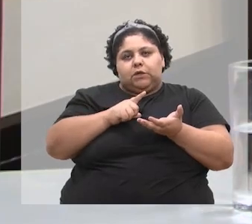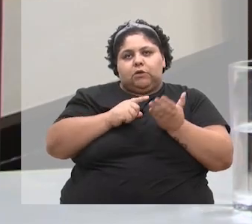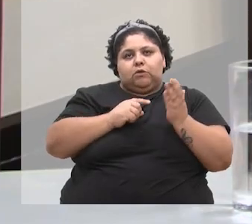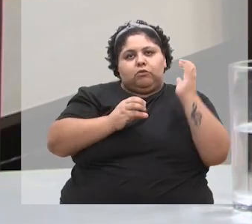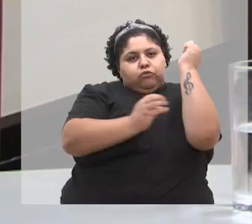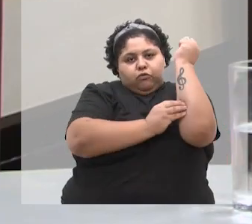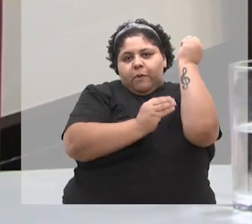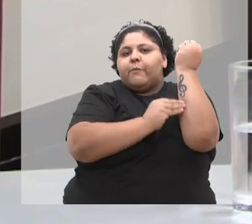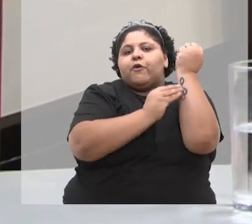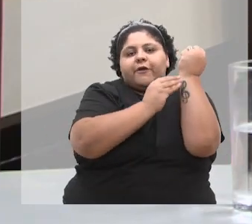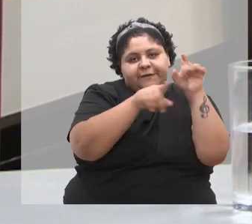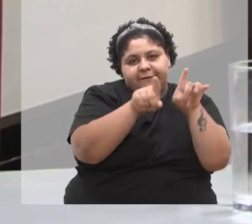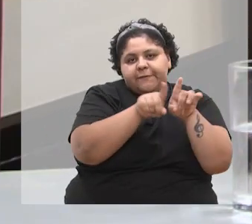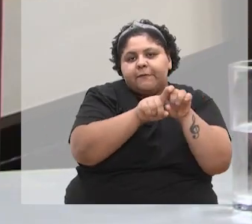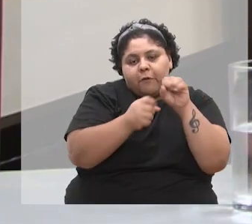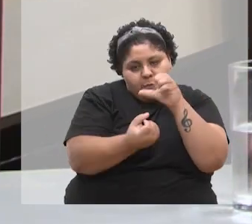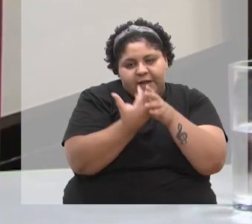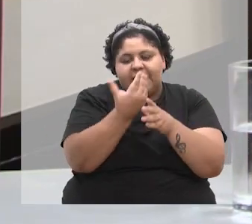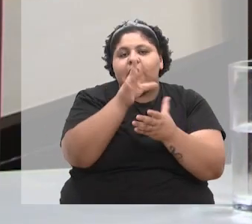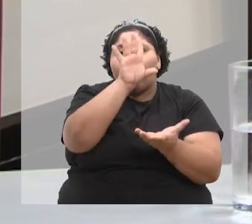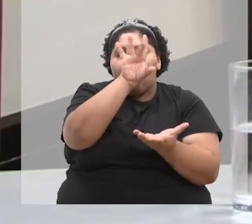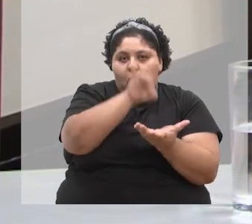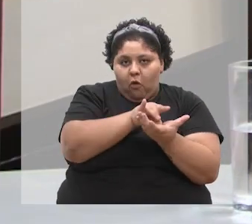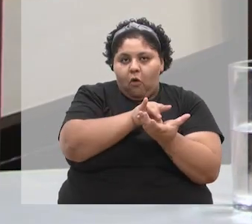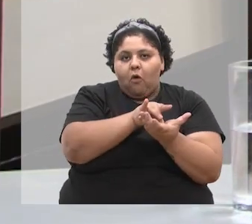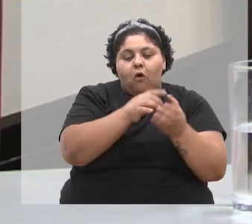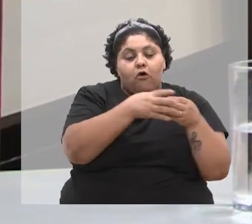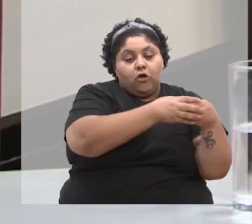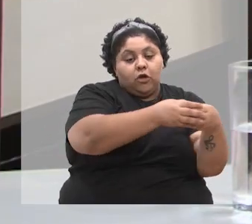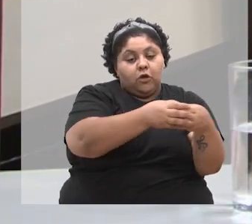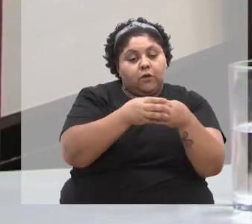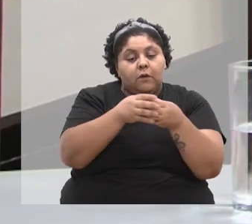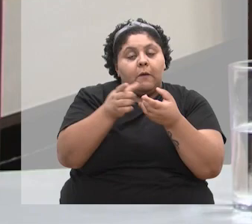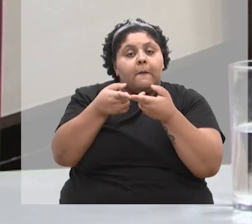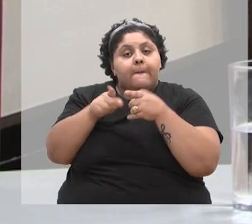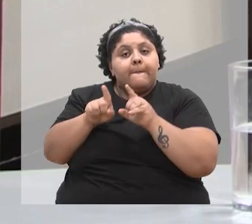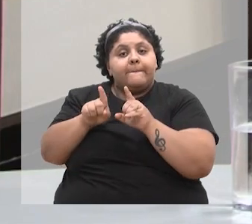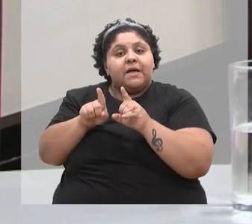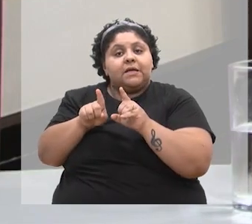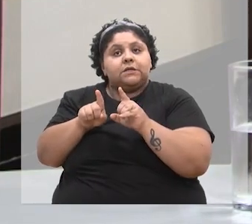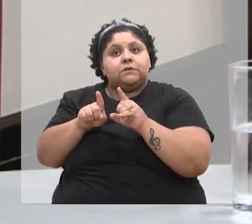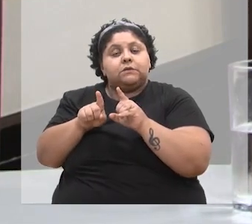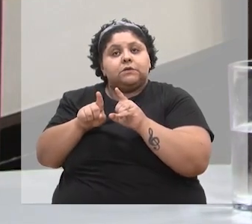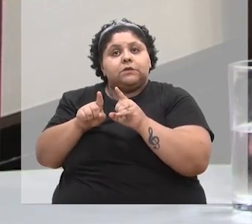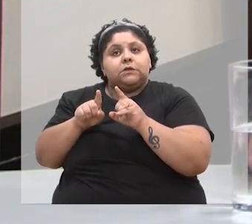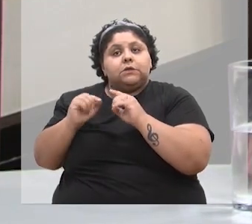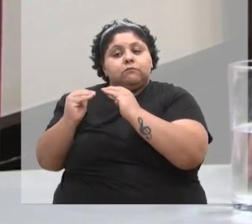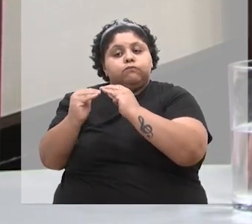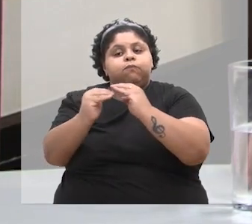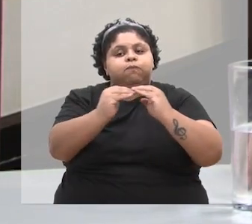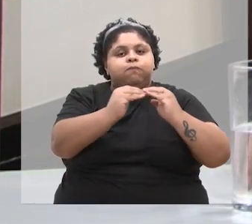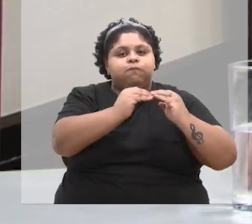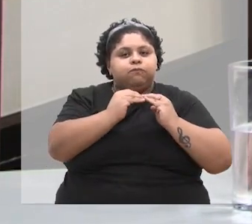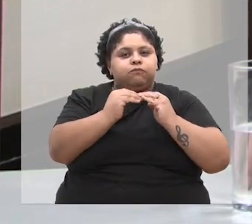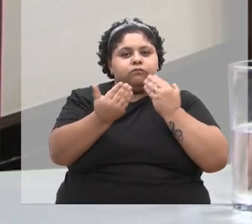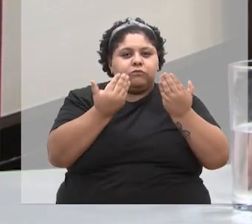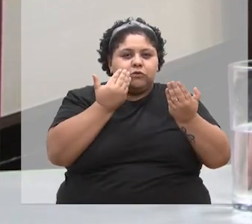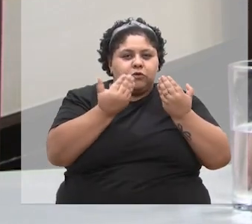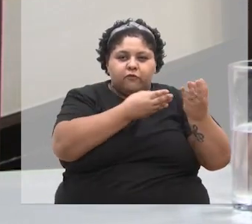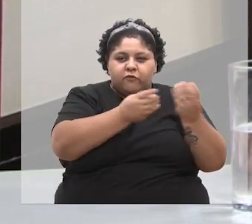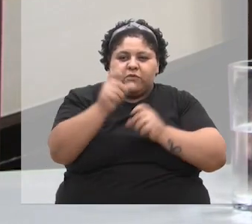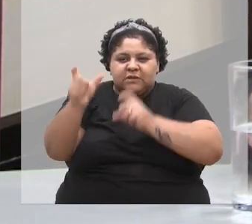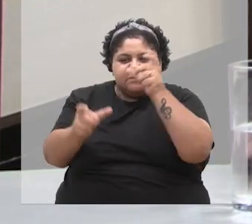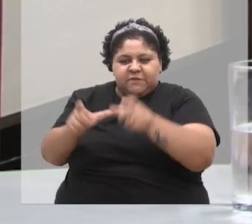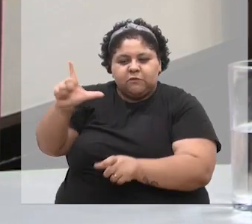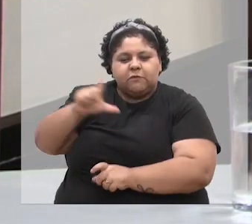uma tramitação burocrática no âmbito da Prefeitura para instalar de fato esse conselho, mas que vai ao encontro de